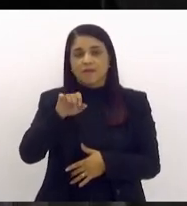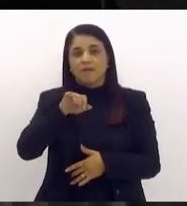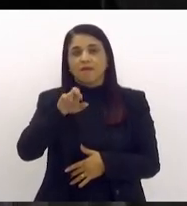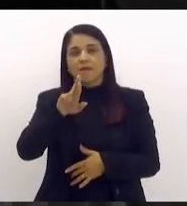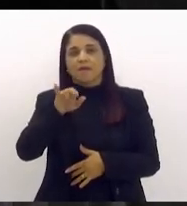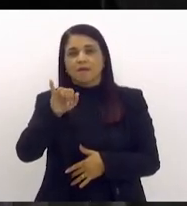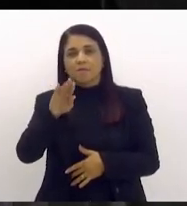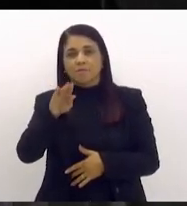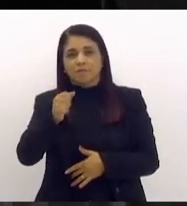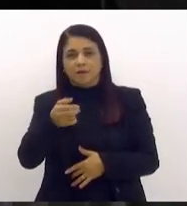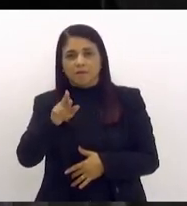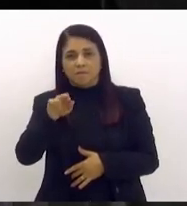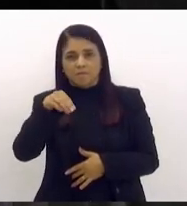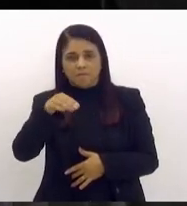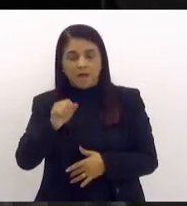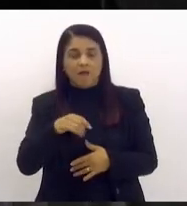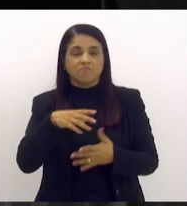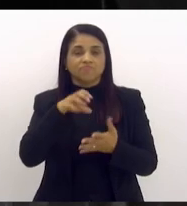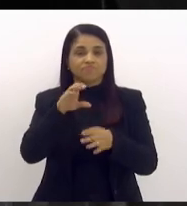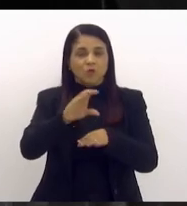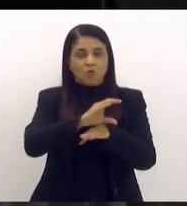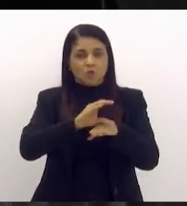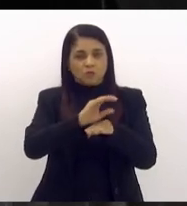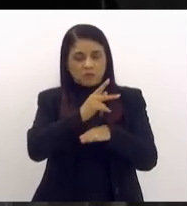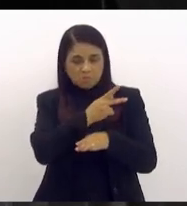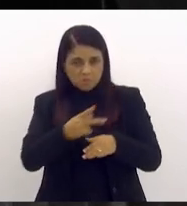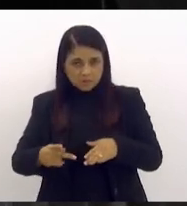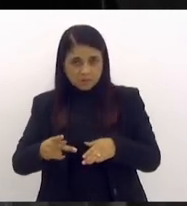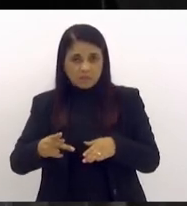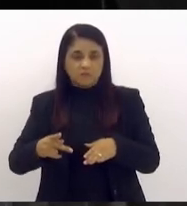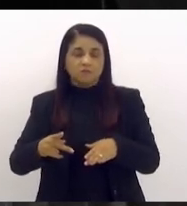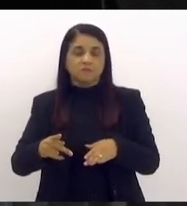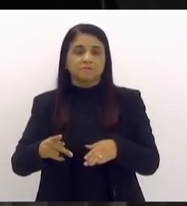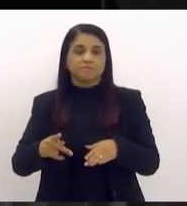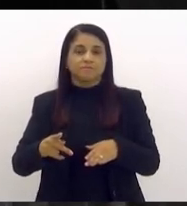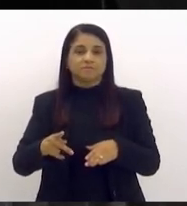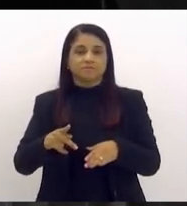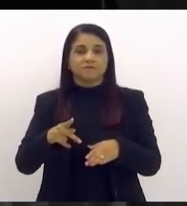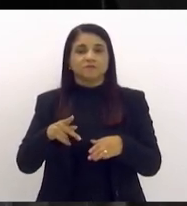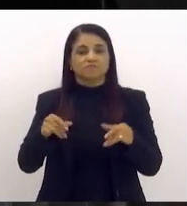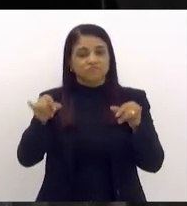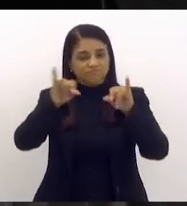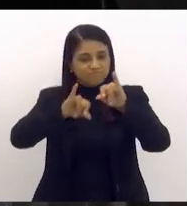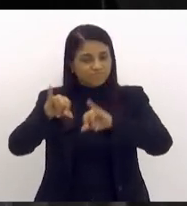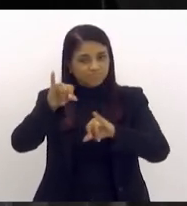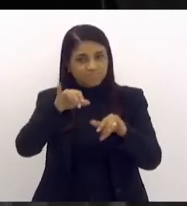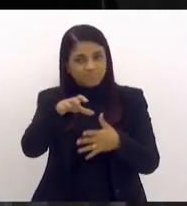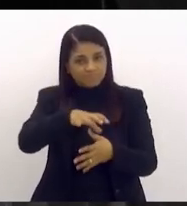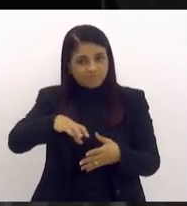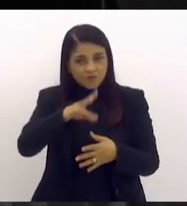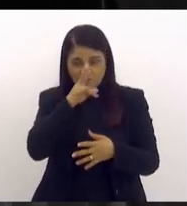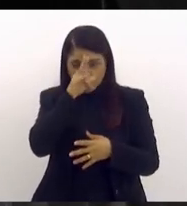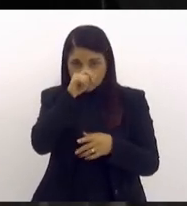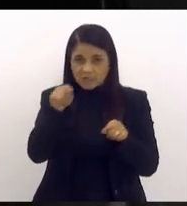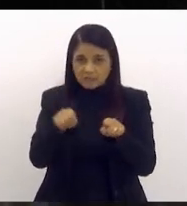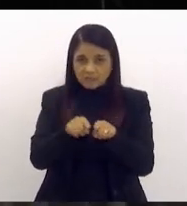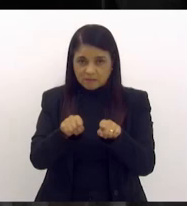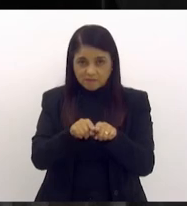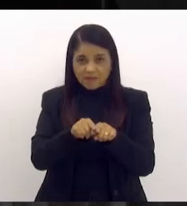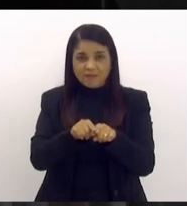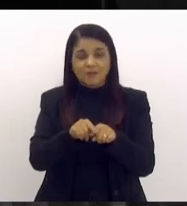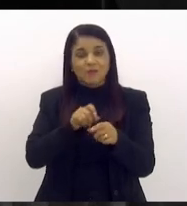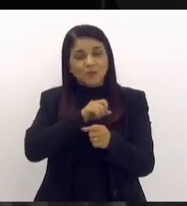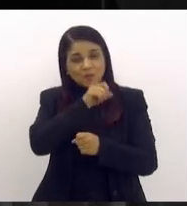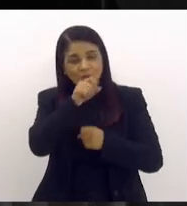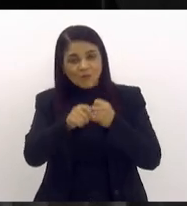Presidente do Conselho Federal de química que também se soma pra gente fortalecer ter o setor químico porque é isso que vai acontecer também no